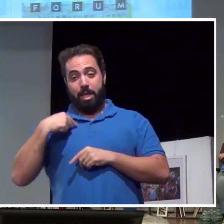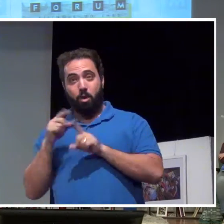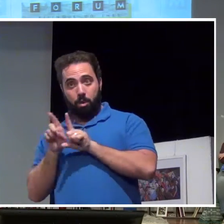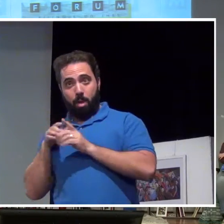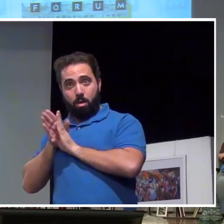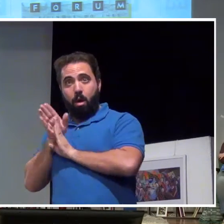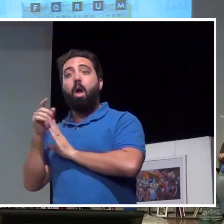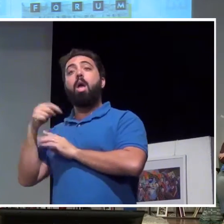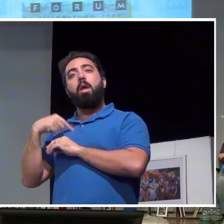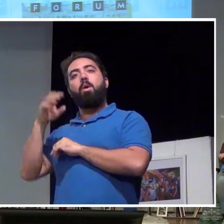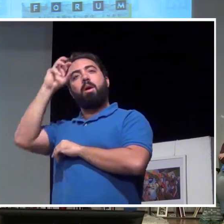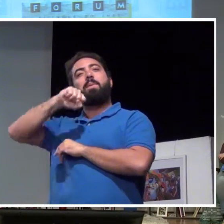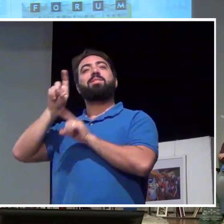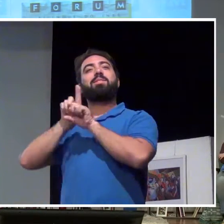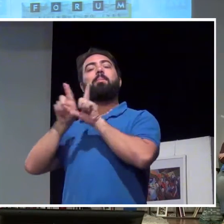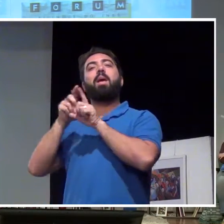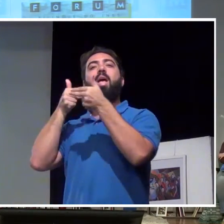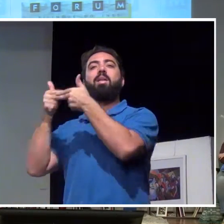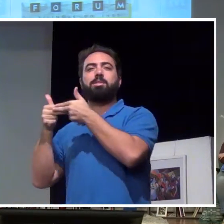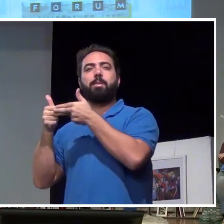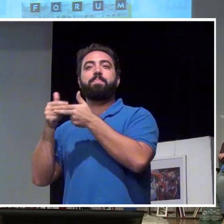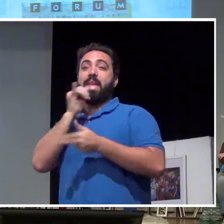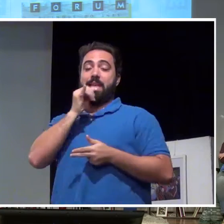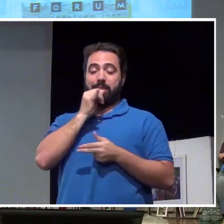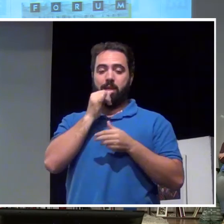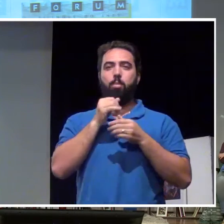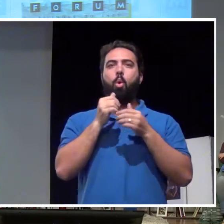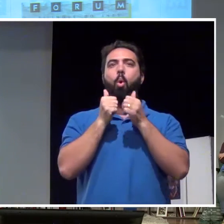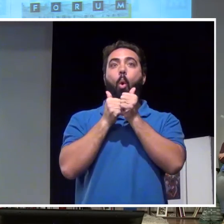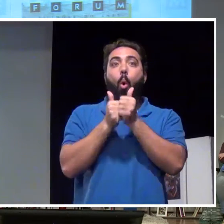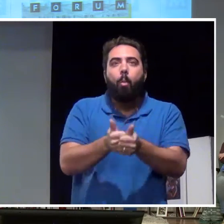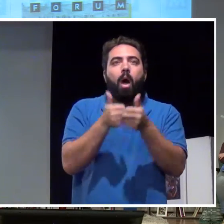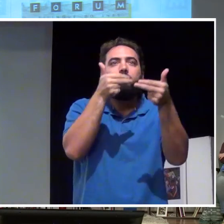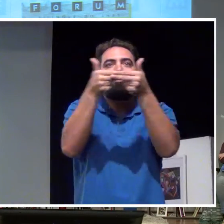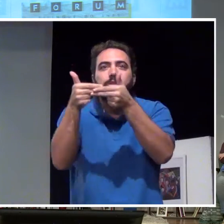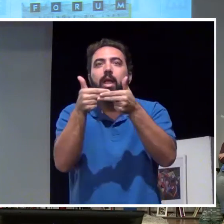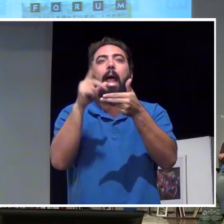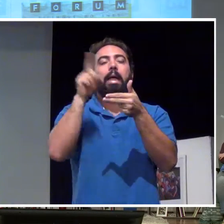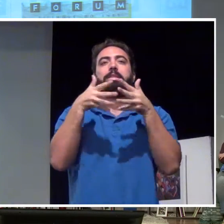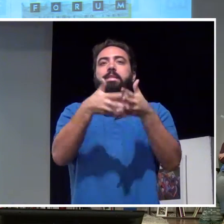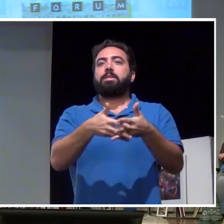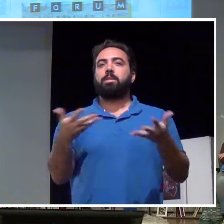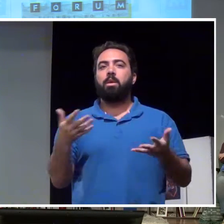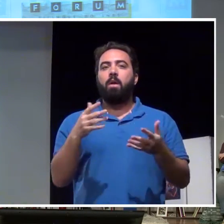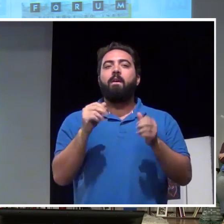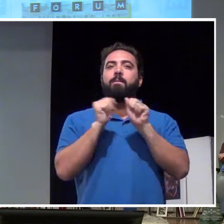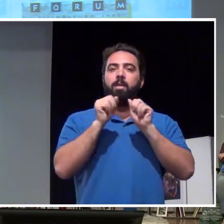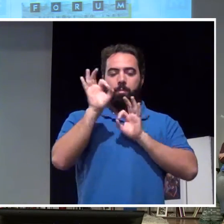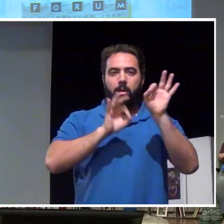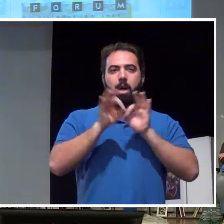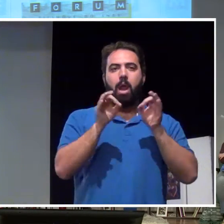Porque editar é complexo. Dirigir uma filmagem é difícil. Fazer roteiro